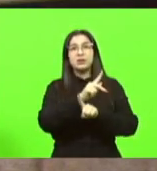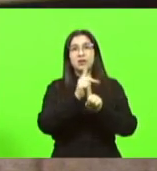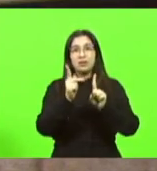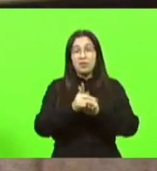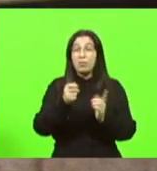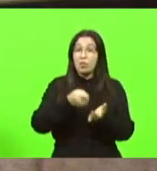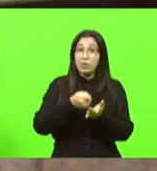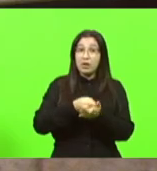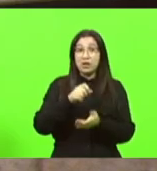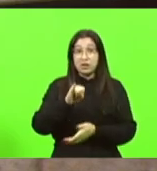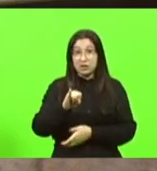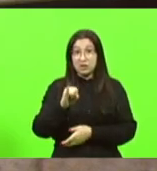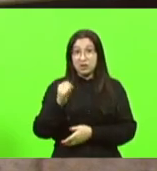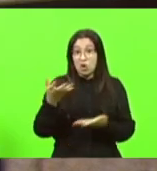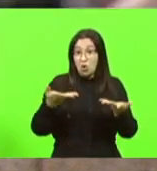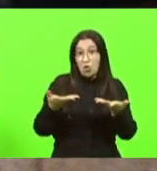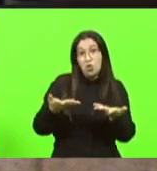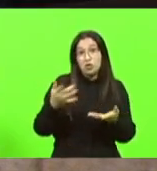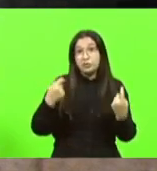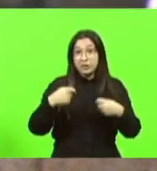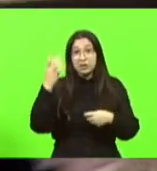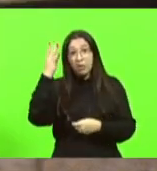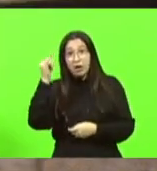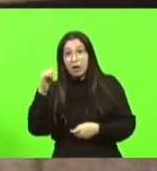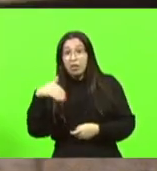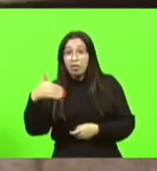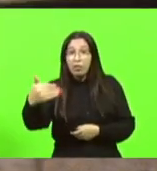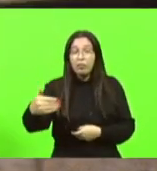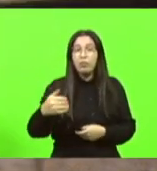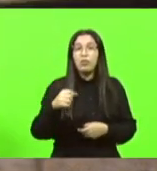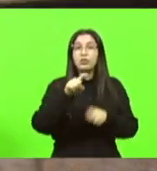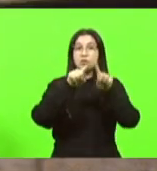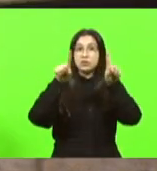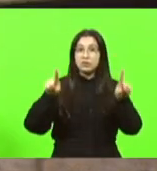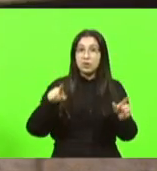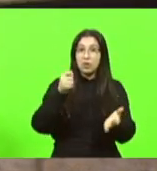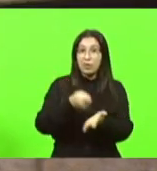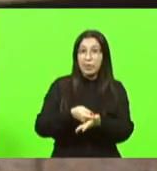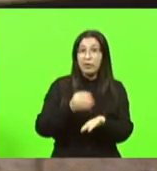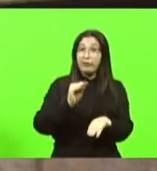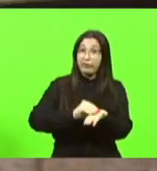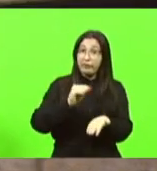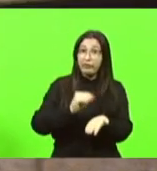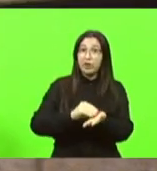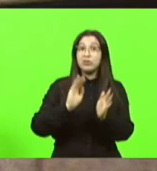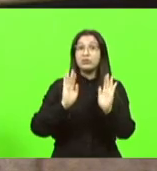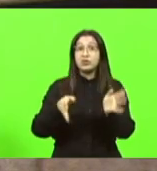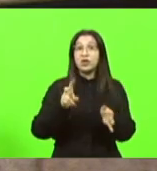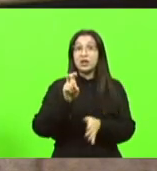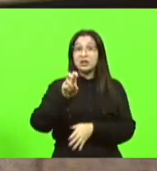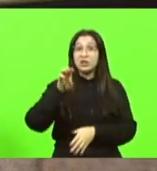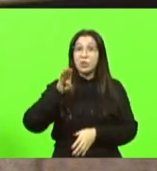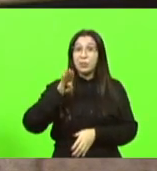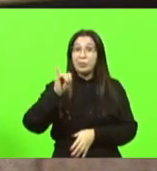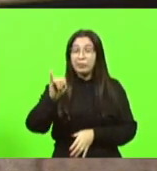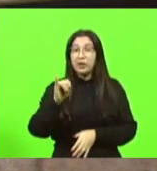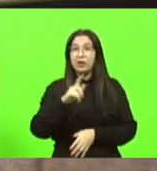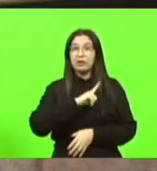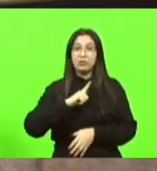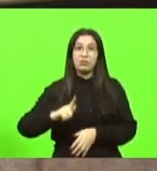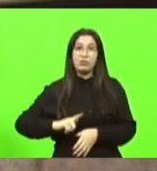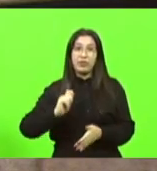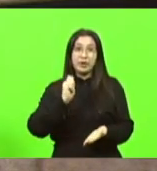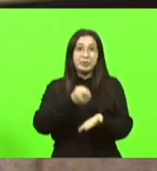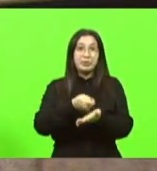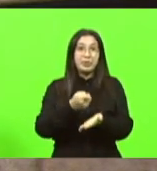se não for hoje vai ser amanhã depois porque senão servidor vai ficar sem o seu pagamento já é cinco milhões dizer que o governo não contribui